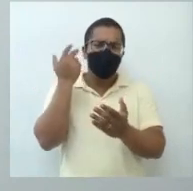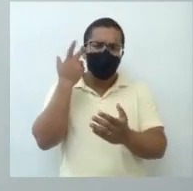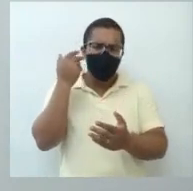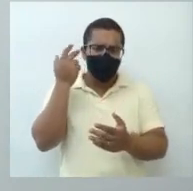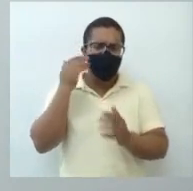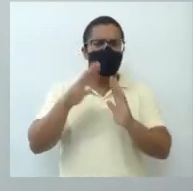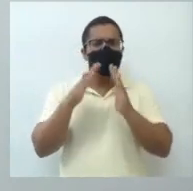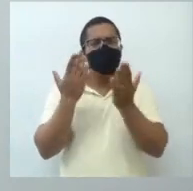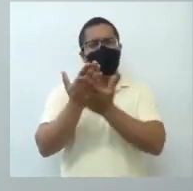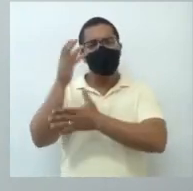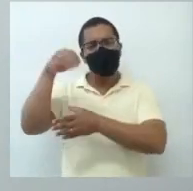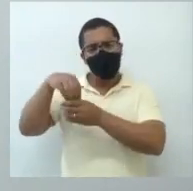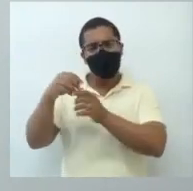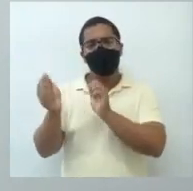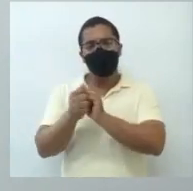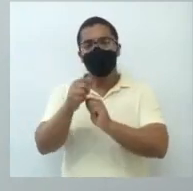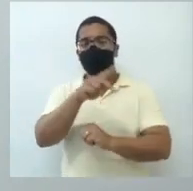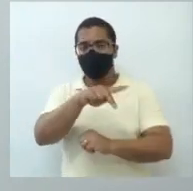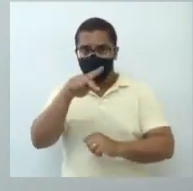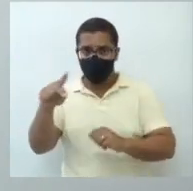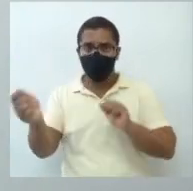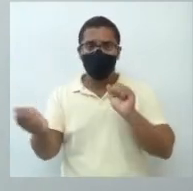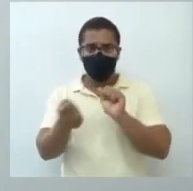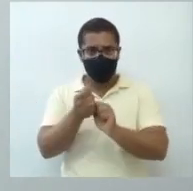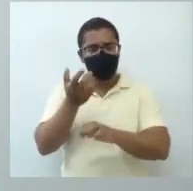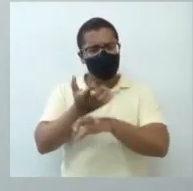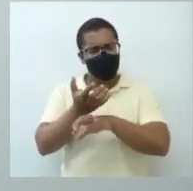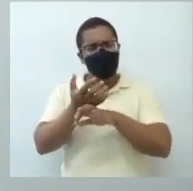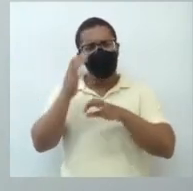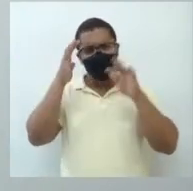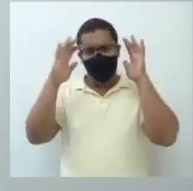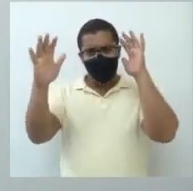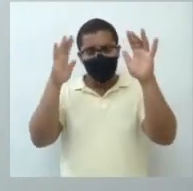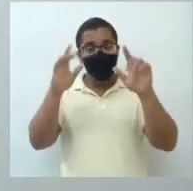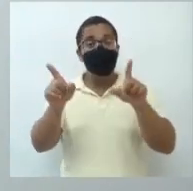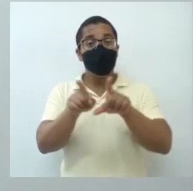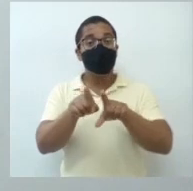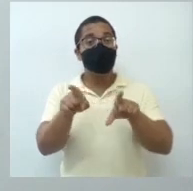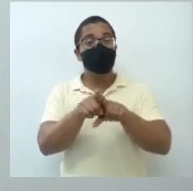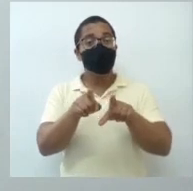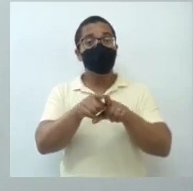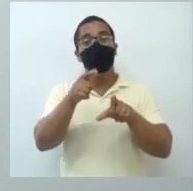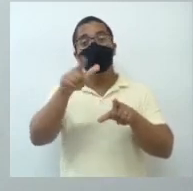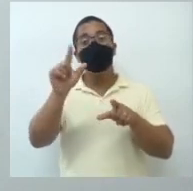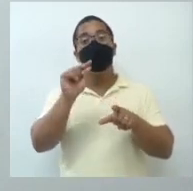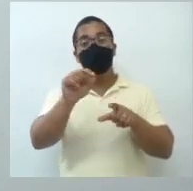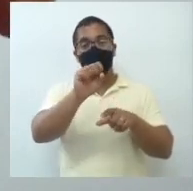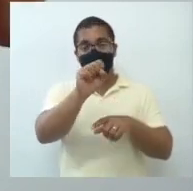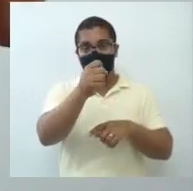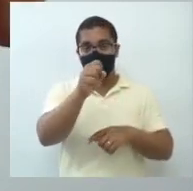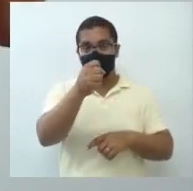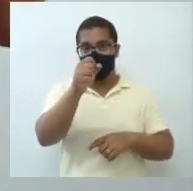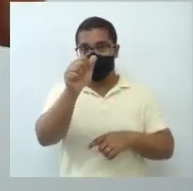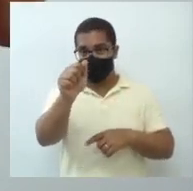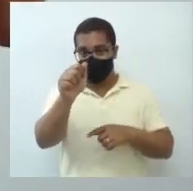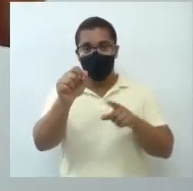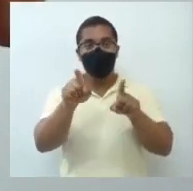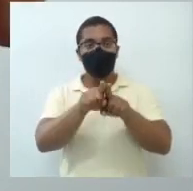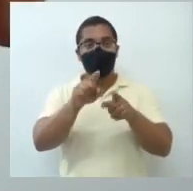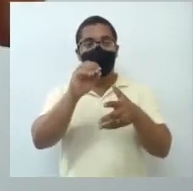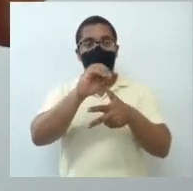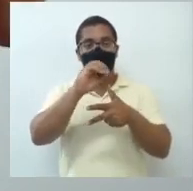na escola com seu professor usam aí de Filosofia mas também relacionados ao especiais relacionadas ao Enem